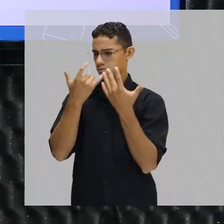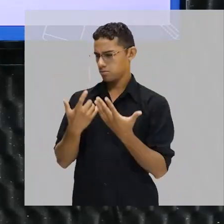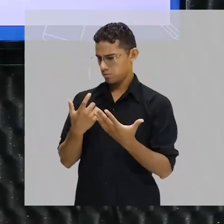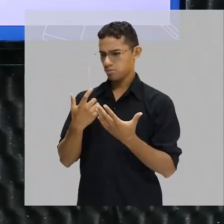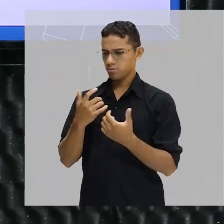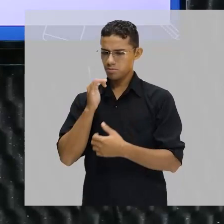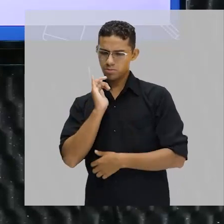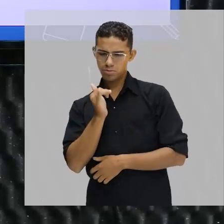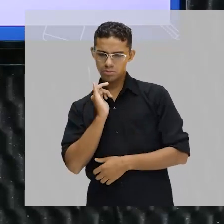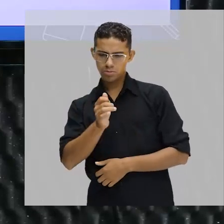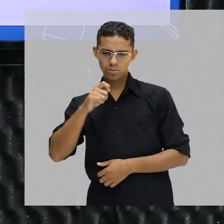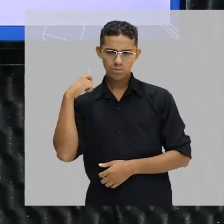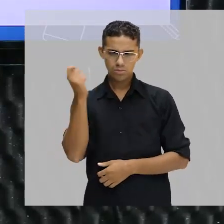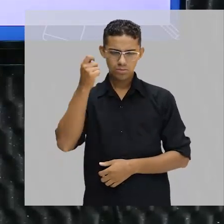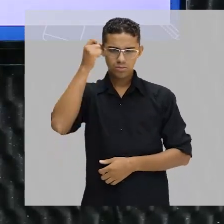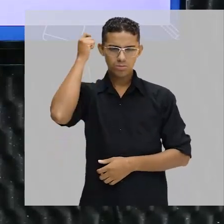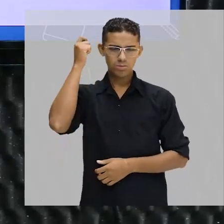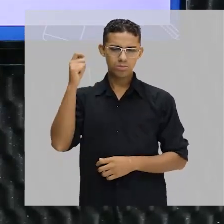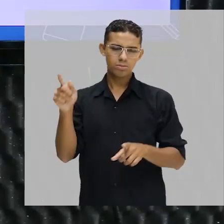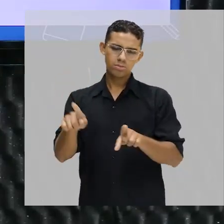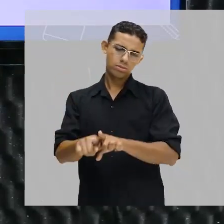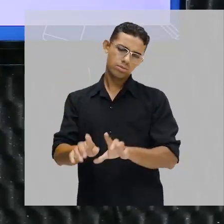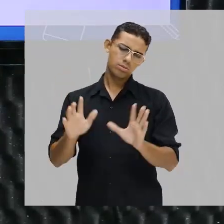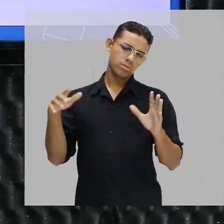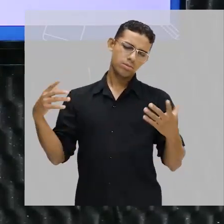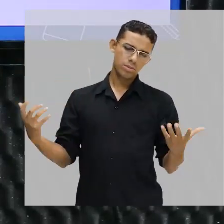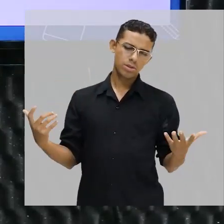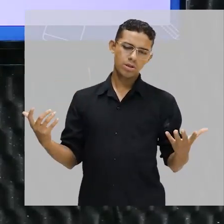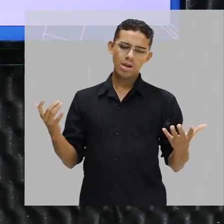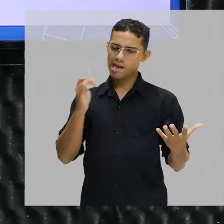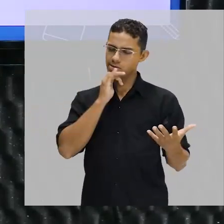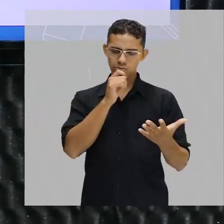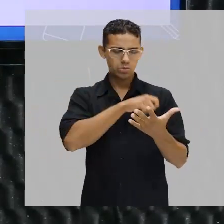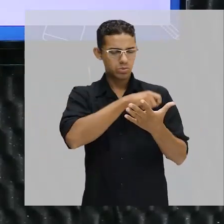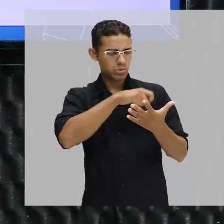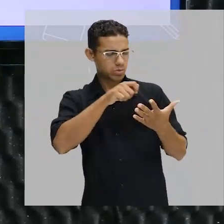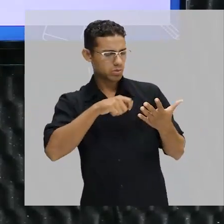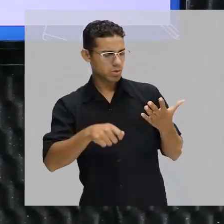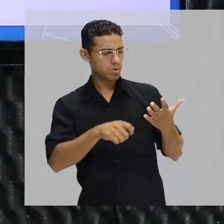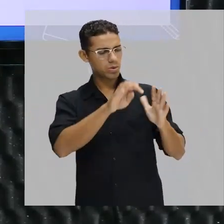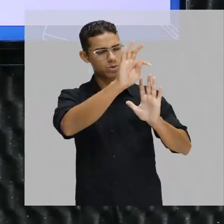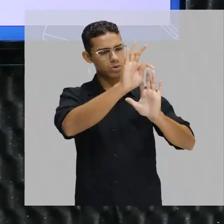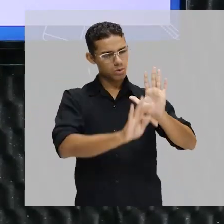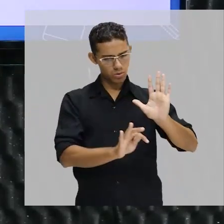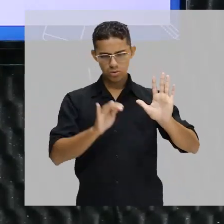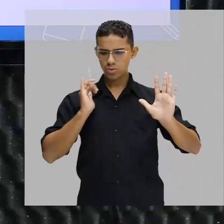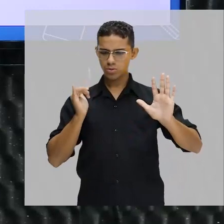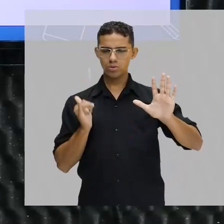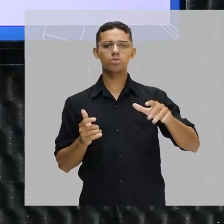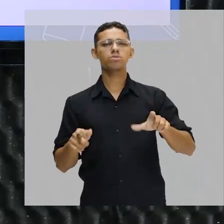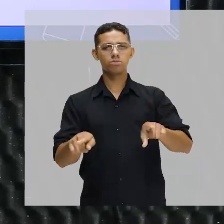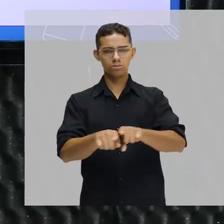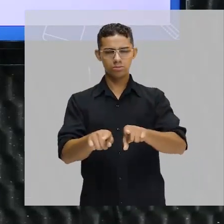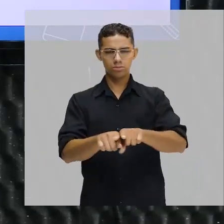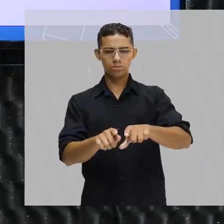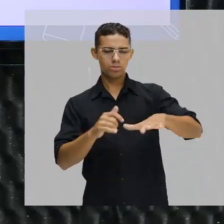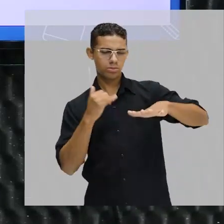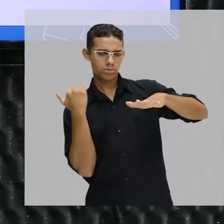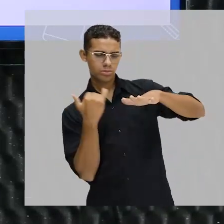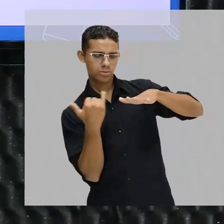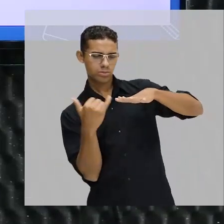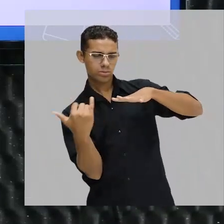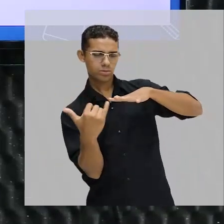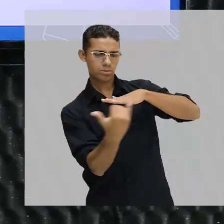Sim, é possível. Por exemplo, quando eu estou escrevendo um texto narrativo, eu tenho ali o enredo, o personagem,